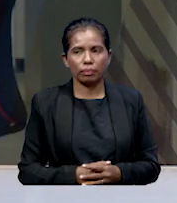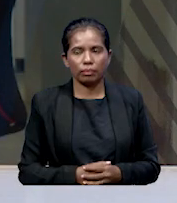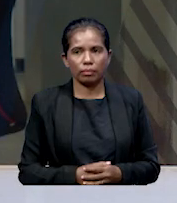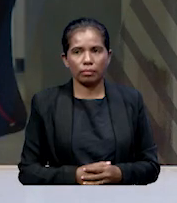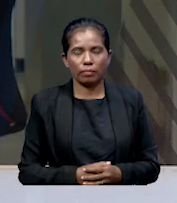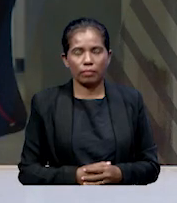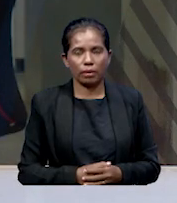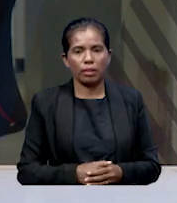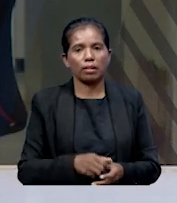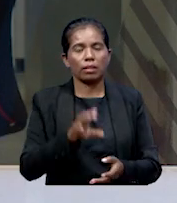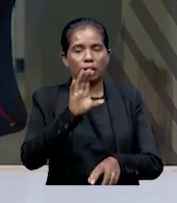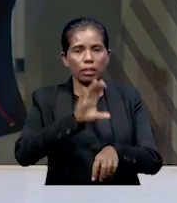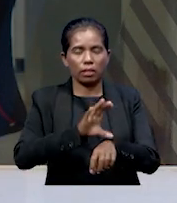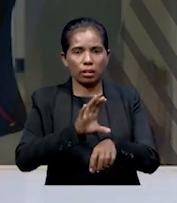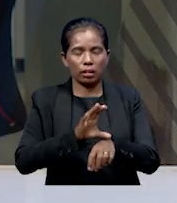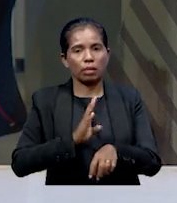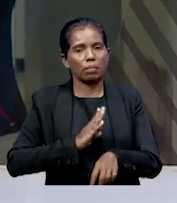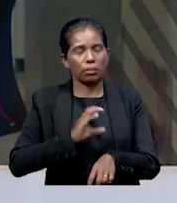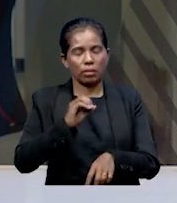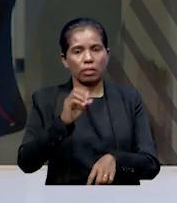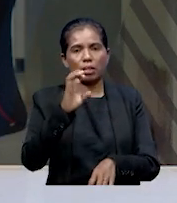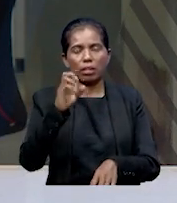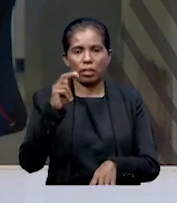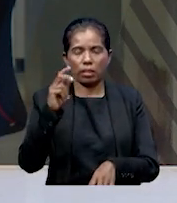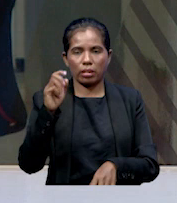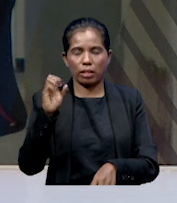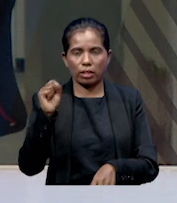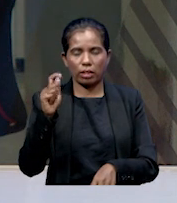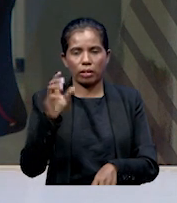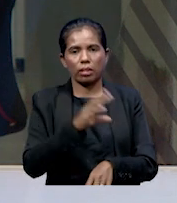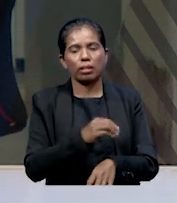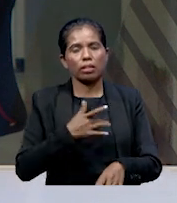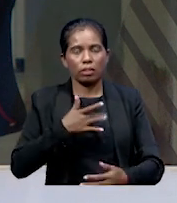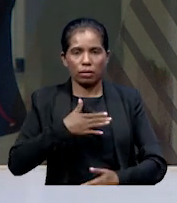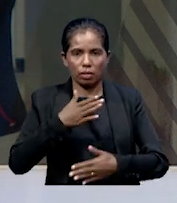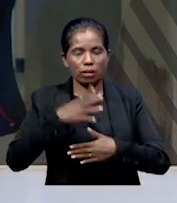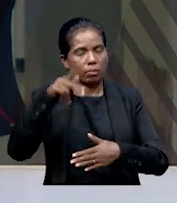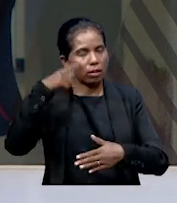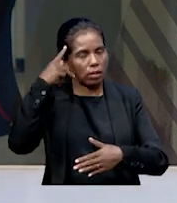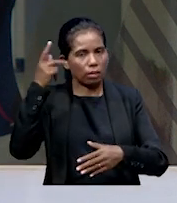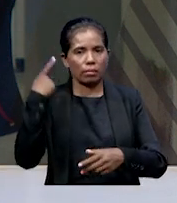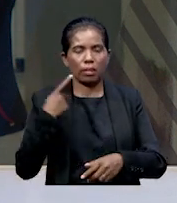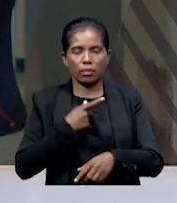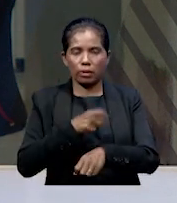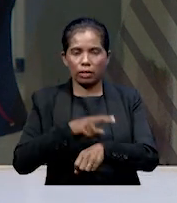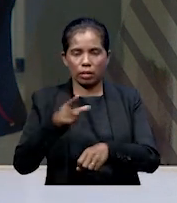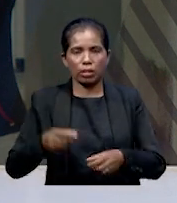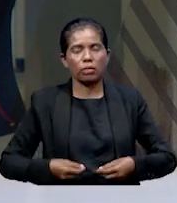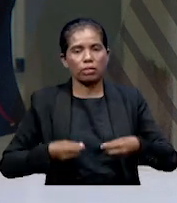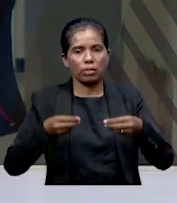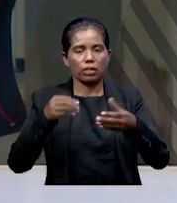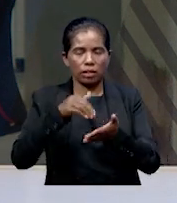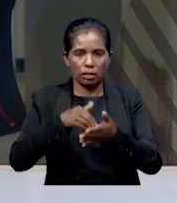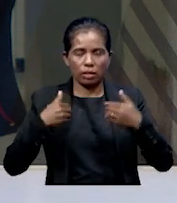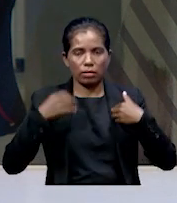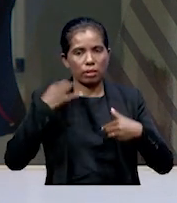Parco Parroquia Bobonaru Ernesto Barreto aprecia o Política Parlamento Nacional nebe atu cria fraternidade no